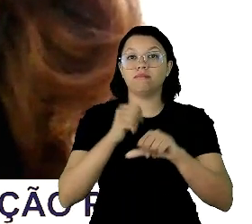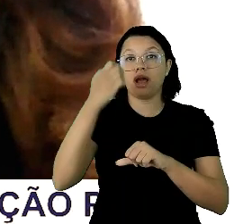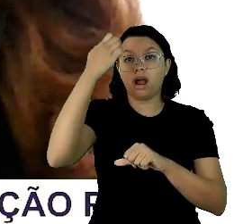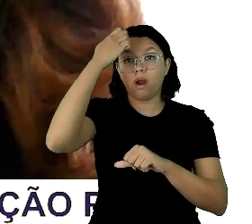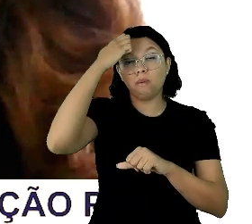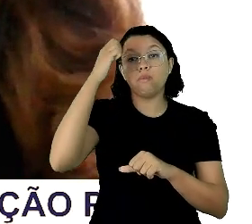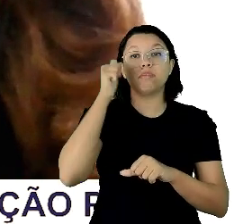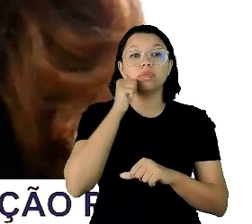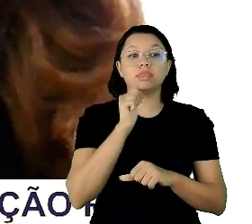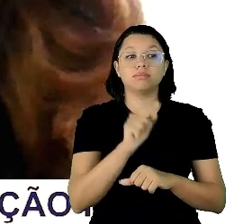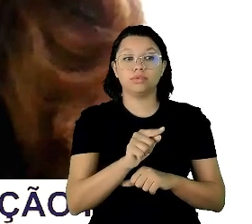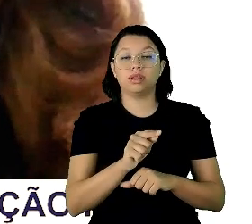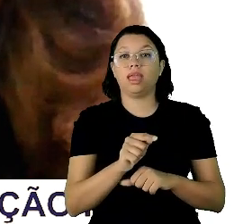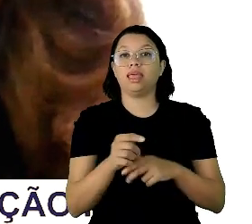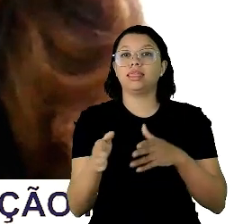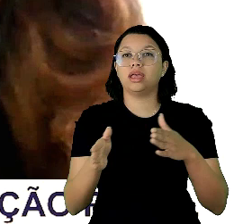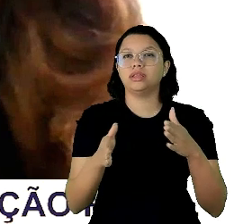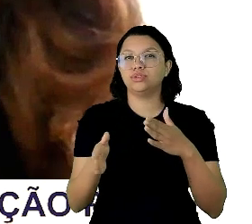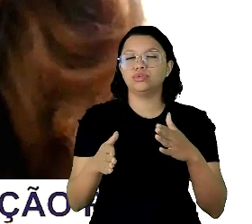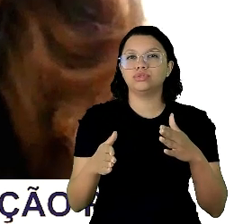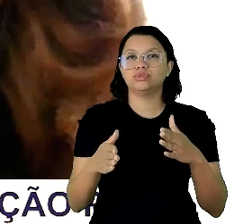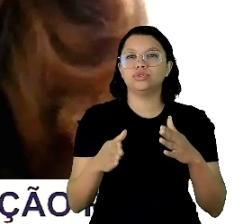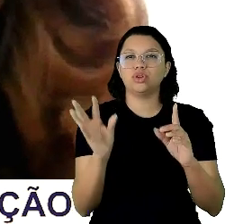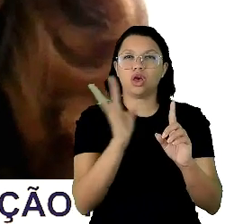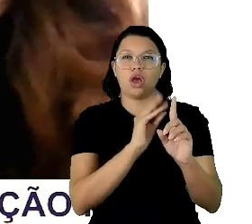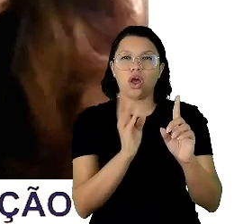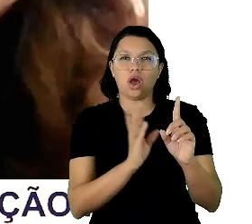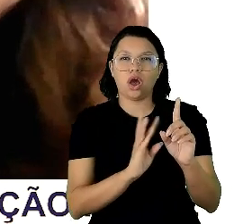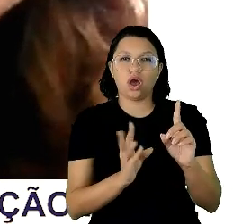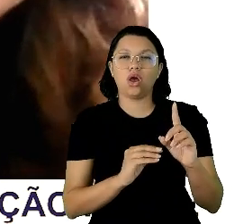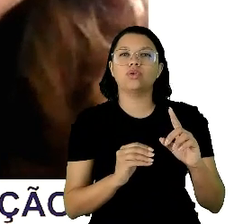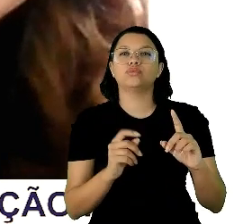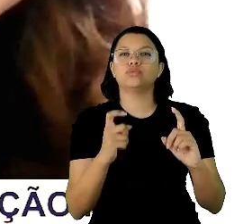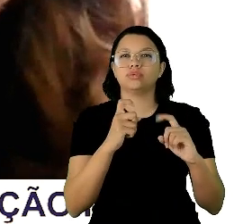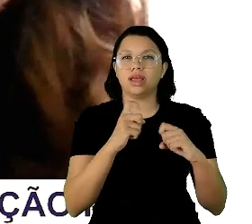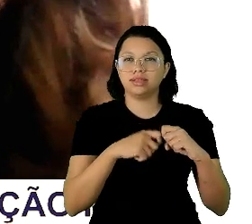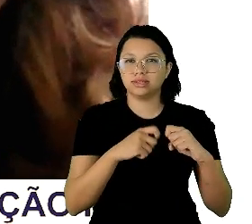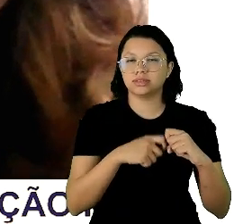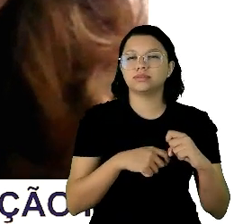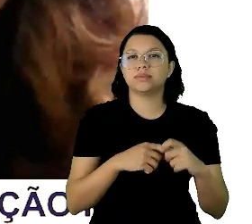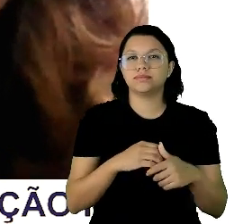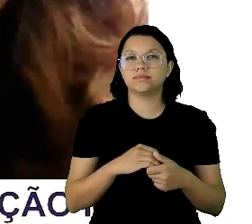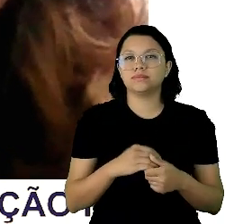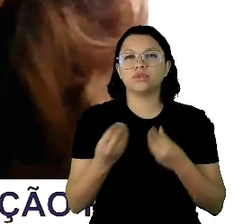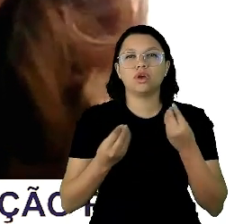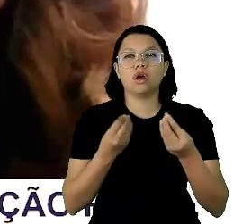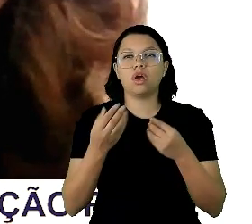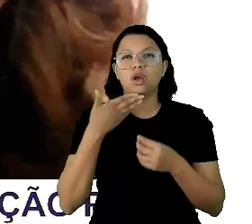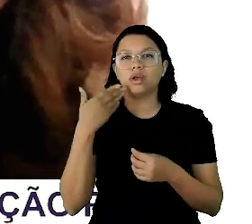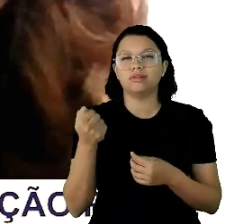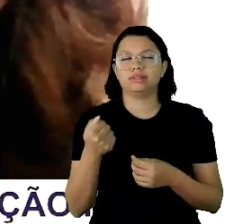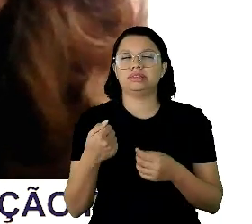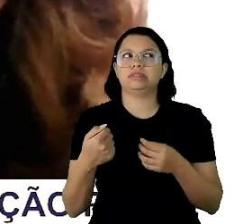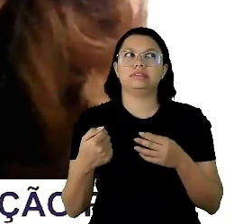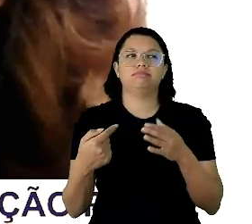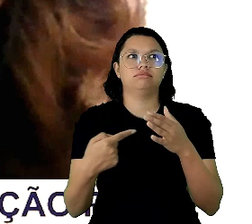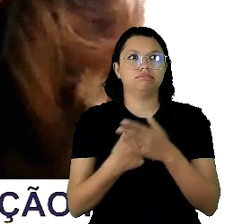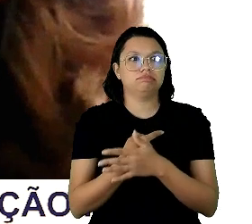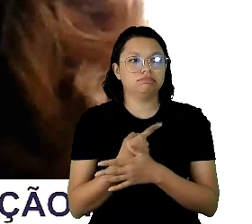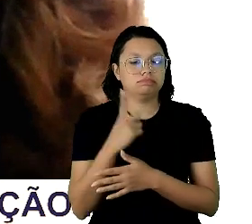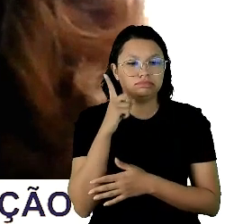sexual? Como podemos melhorar? Ai, Ricardo, pergunta difícil, porque quando a gente fala de sistema de